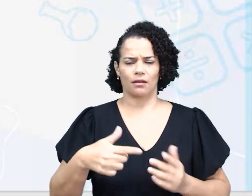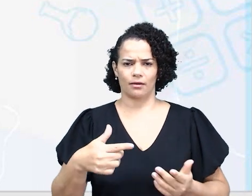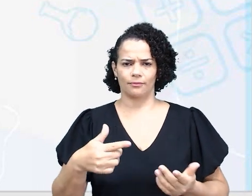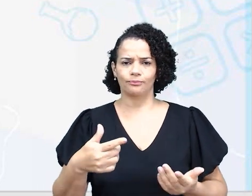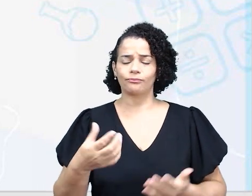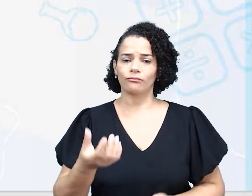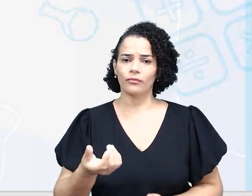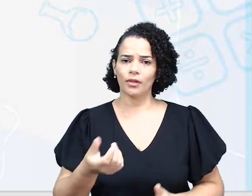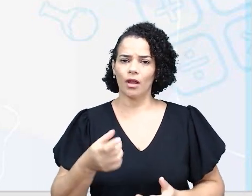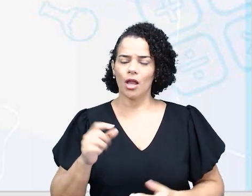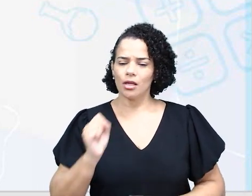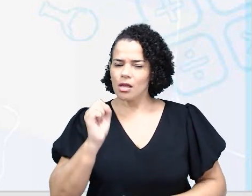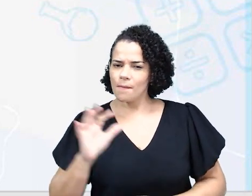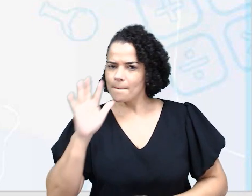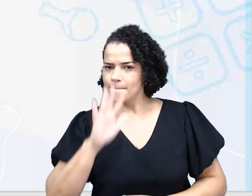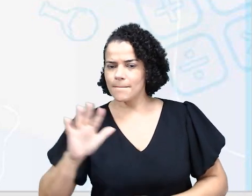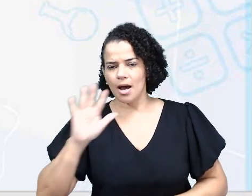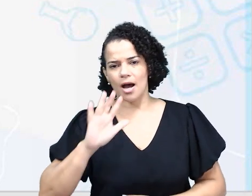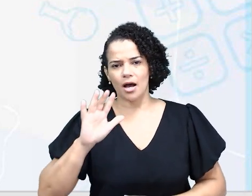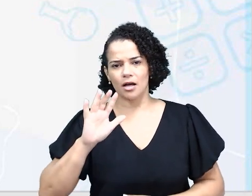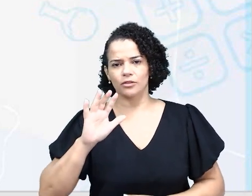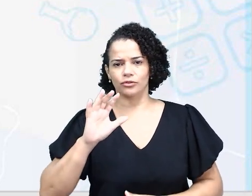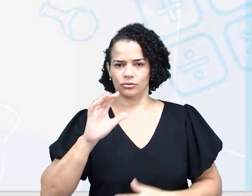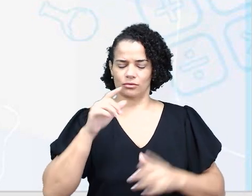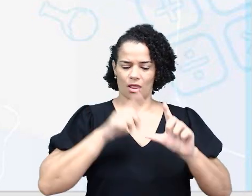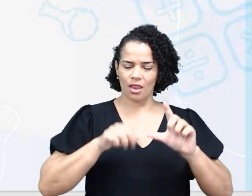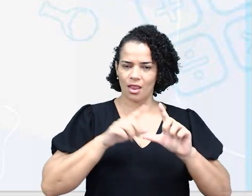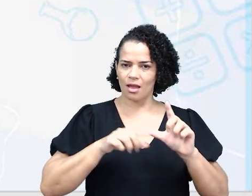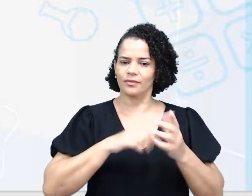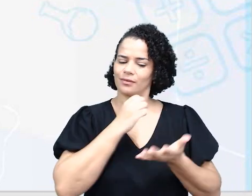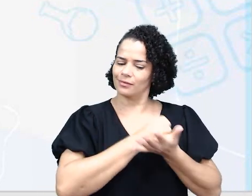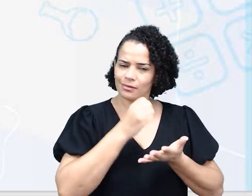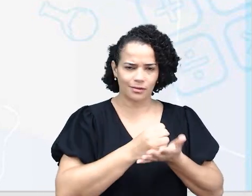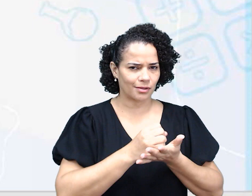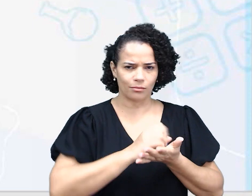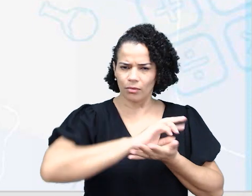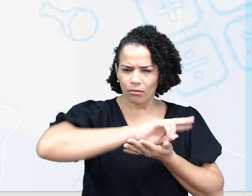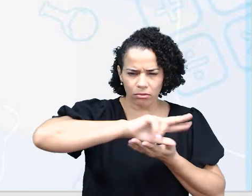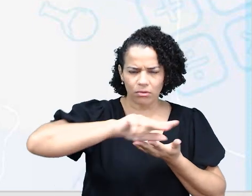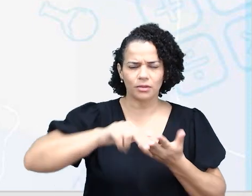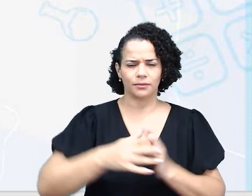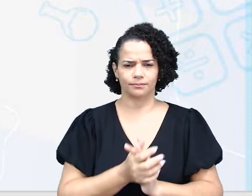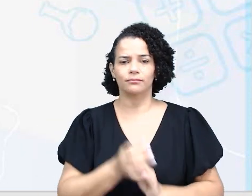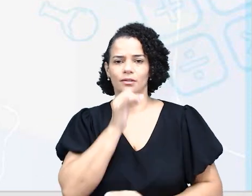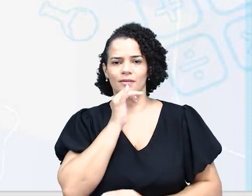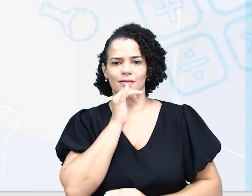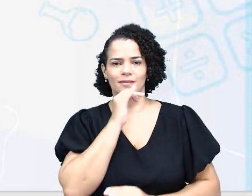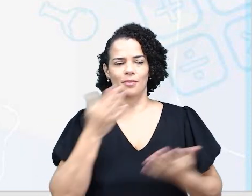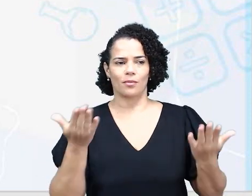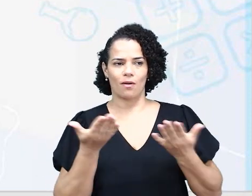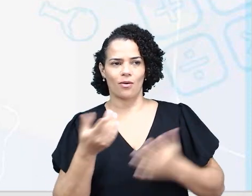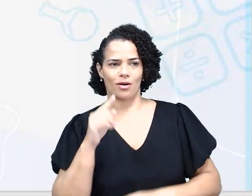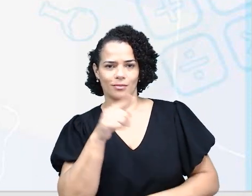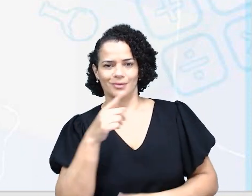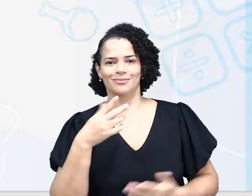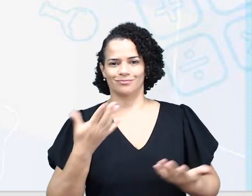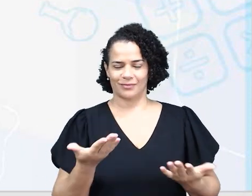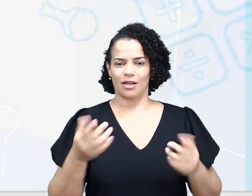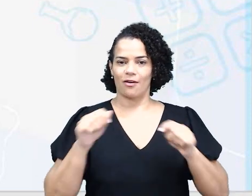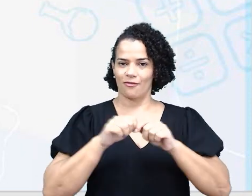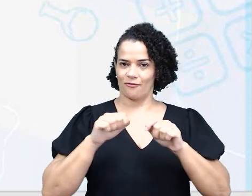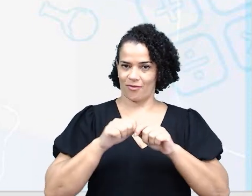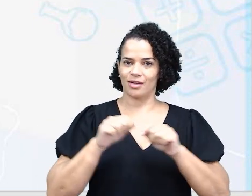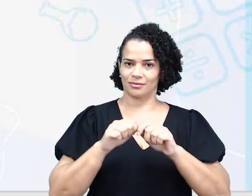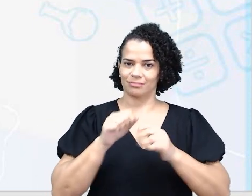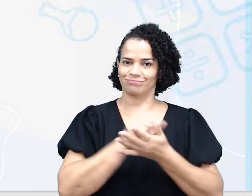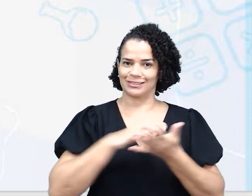letras, símbolos, formas, etc. E aí a gente vai ver alguns exemplos disso, tá certo? Vamos tentar completar as sequências abaixo,